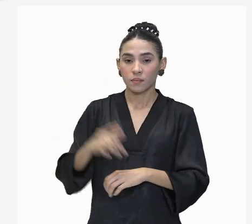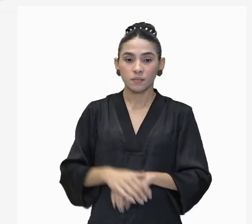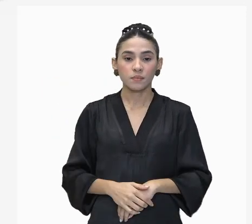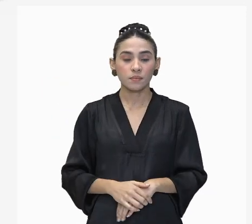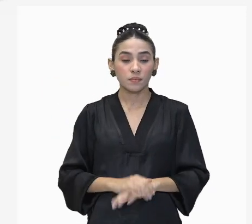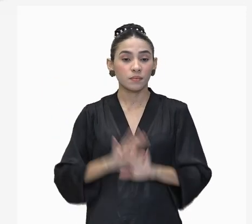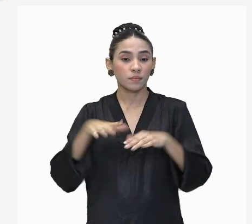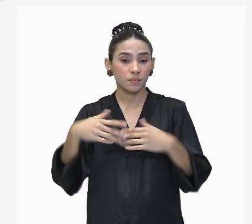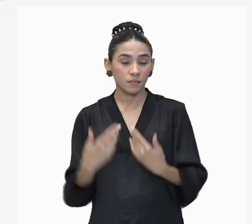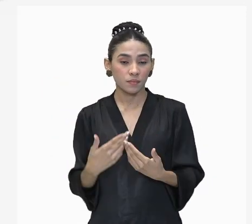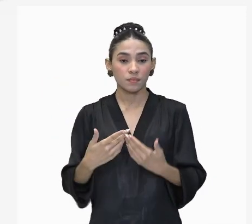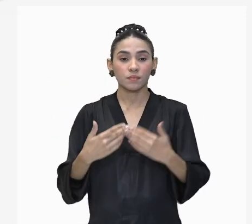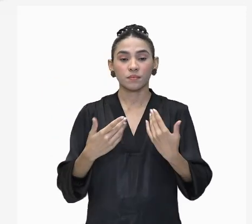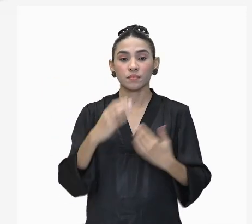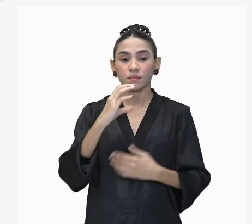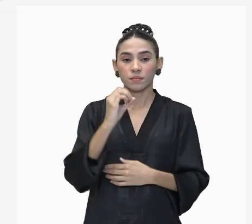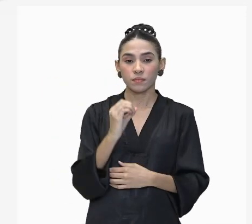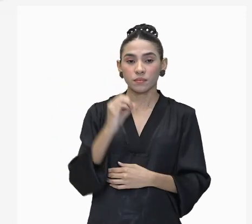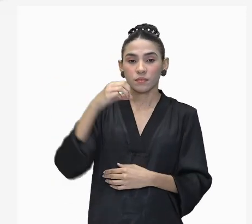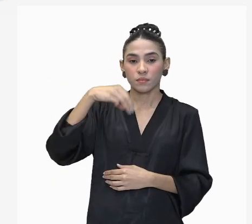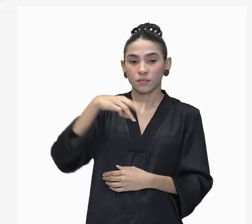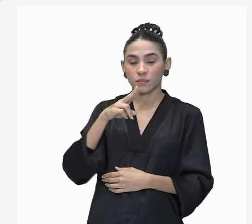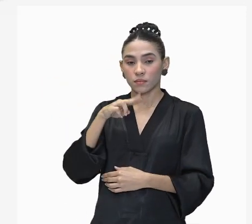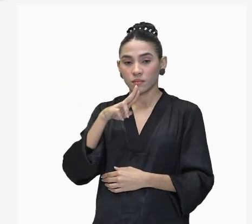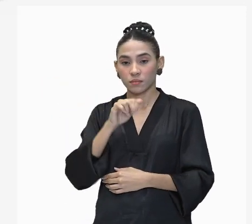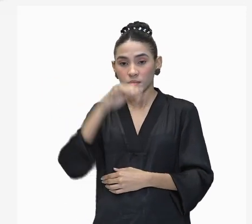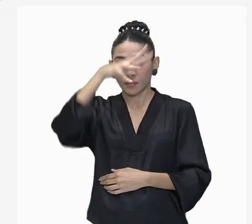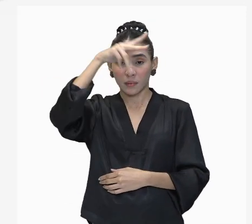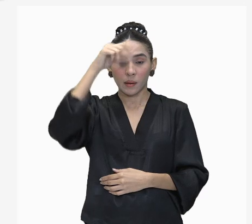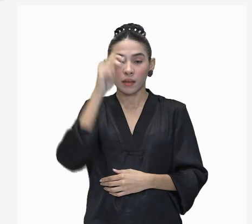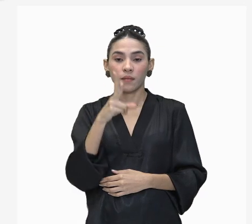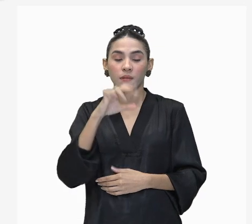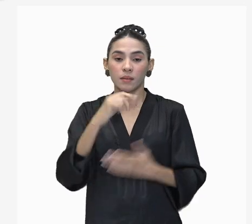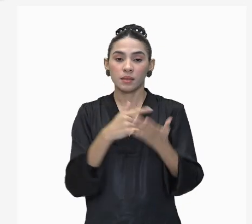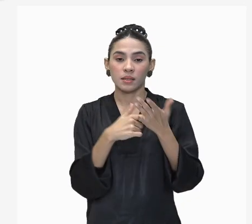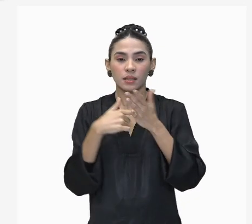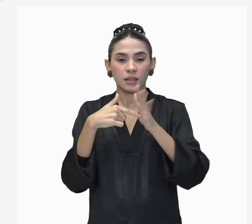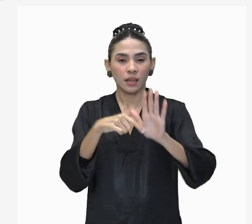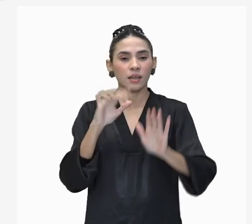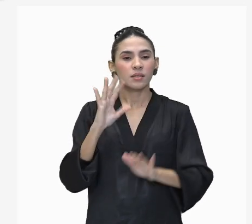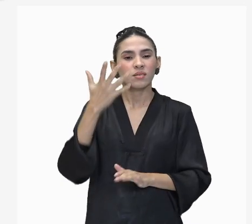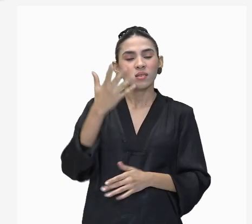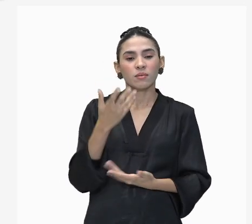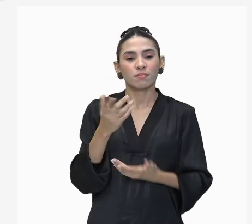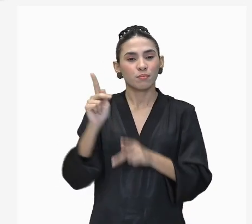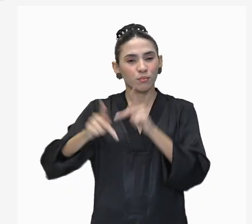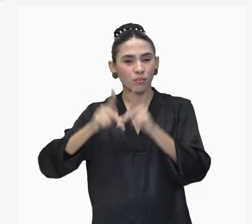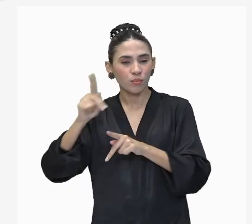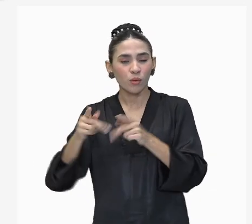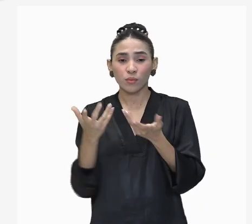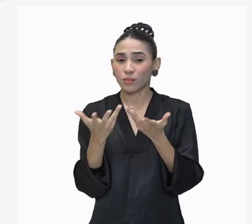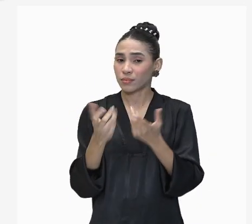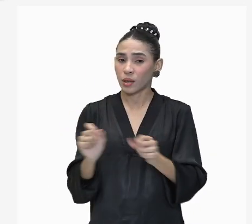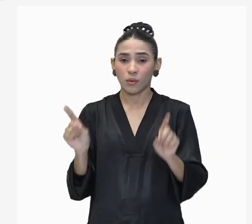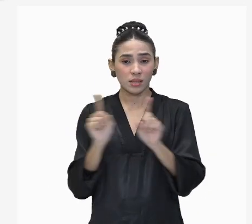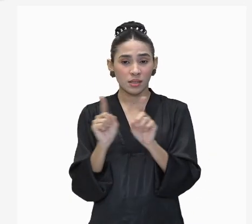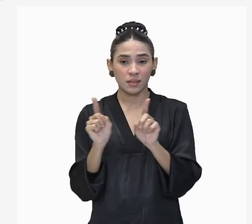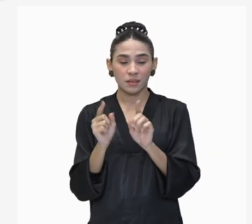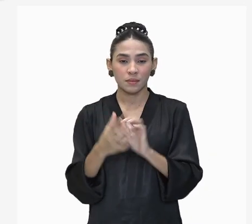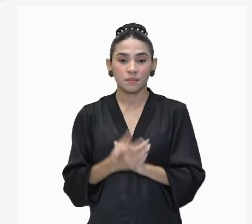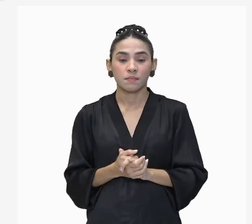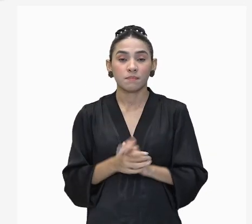a Comuna de Manaus ela vai trazer, né, essa situação de insatisfação. Só que, né,